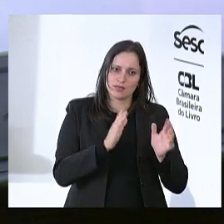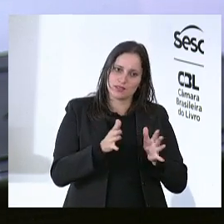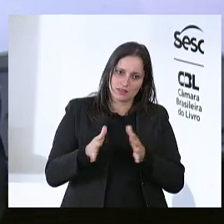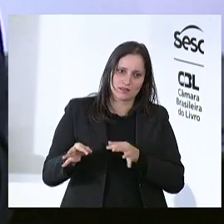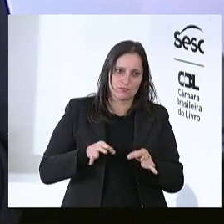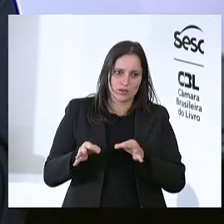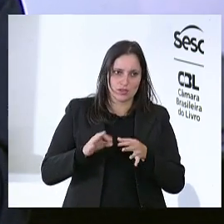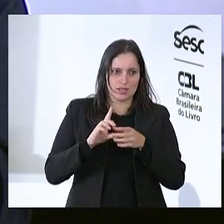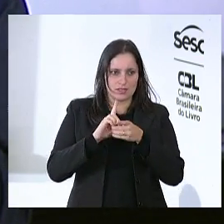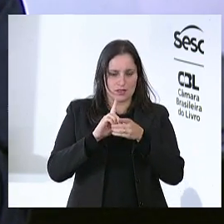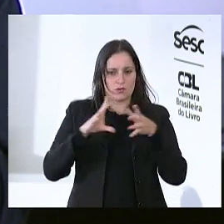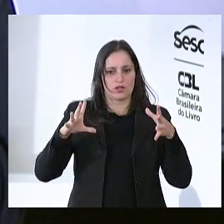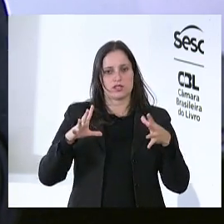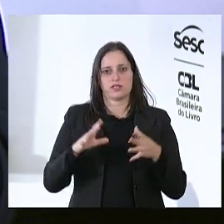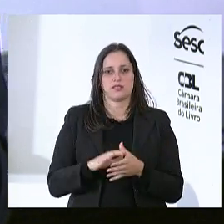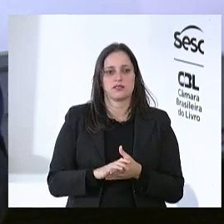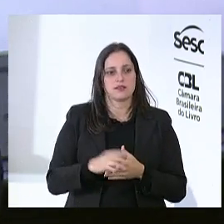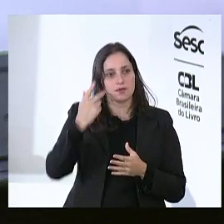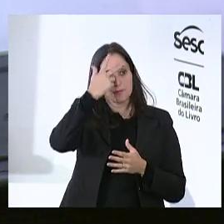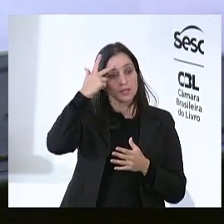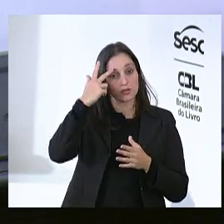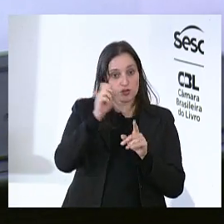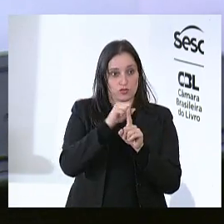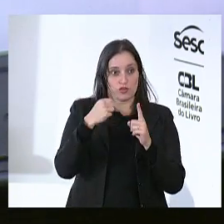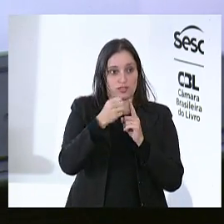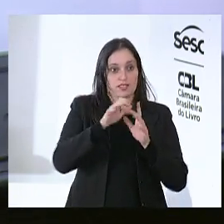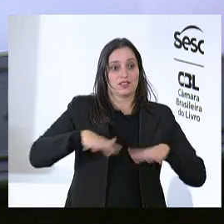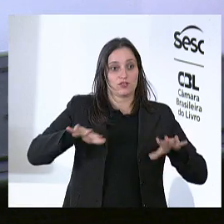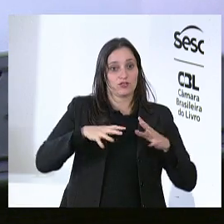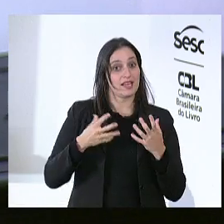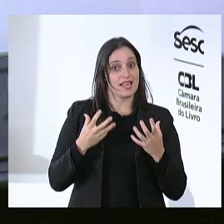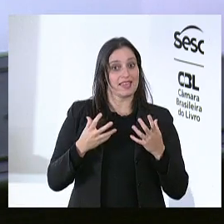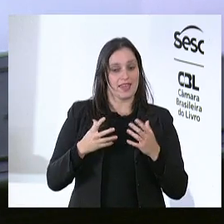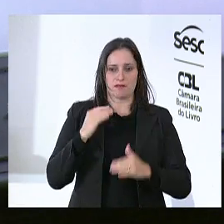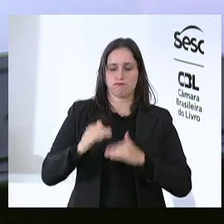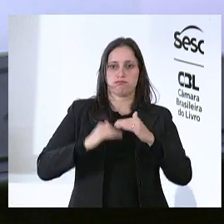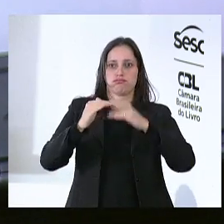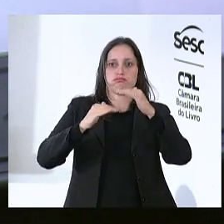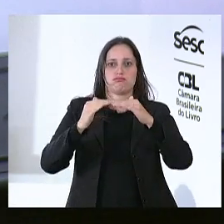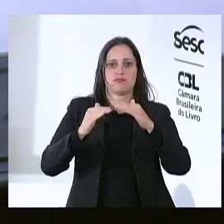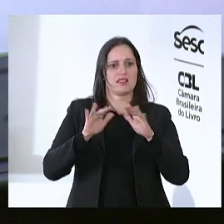Como é que uma sociedade quer ser moderna e fala mal de direitos humanos, que